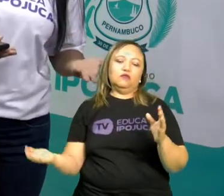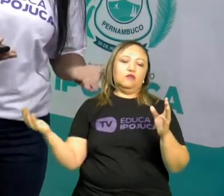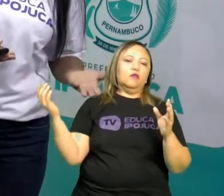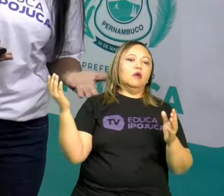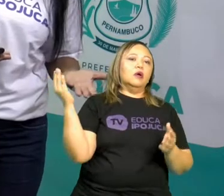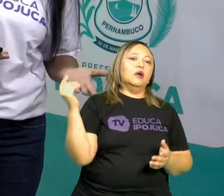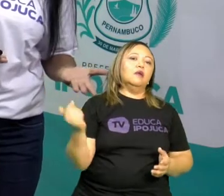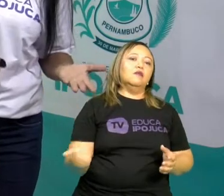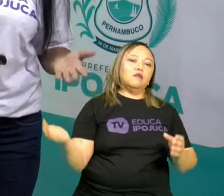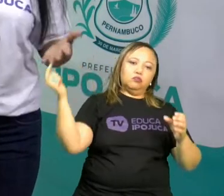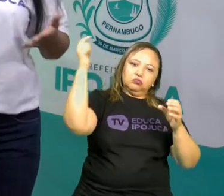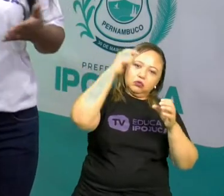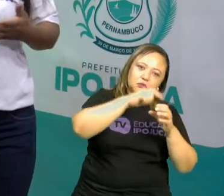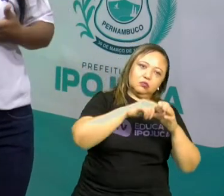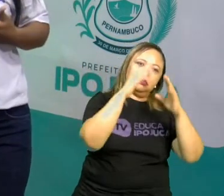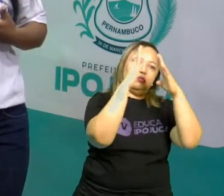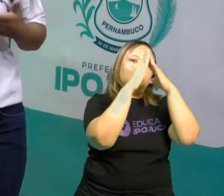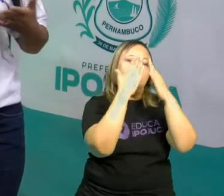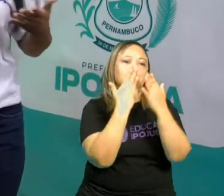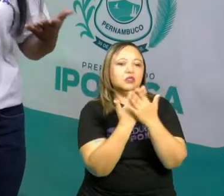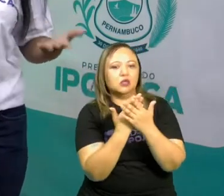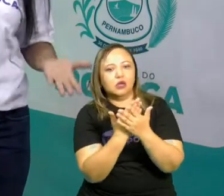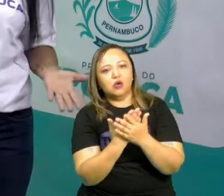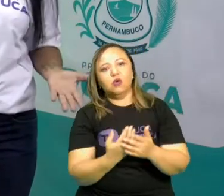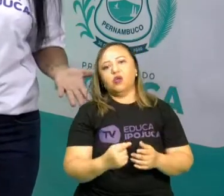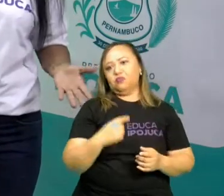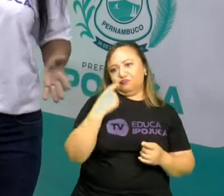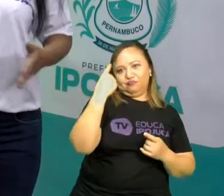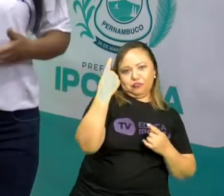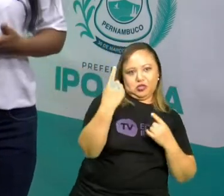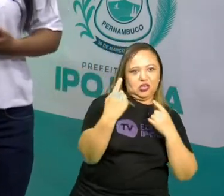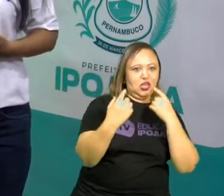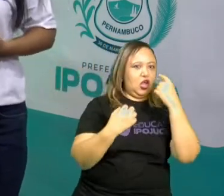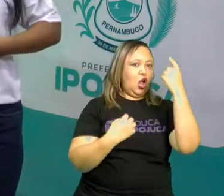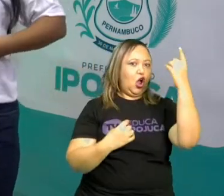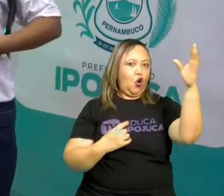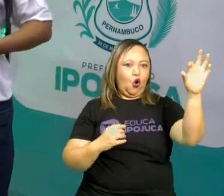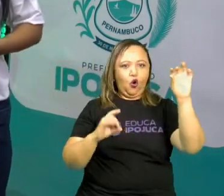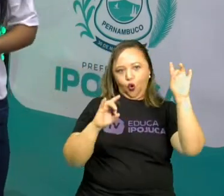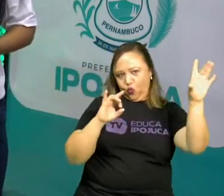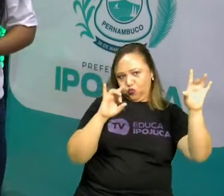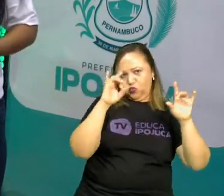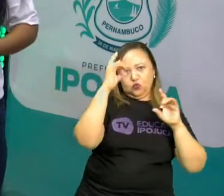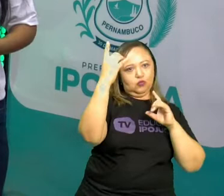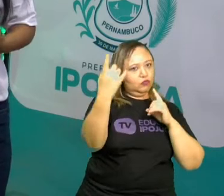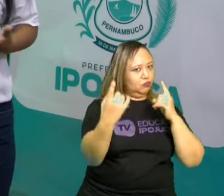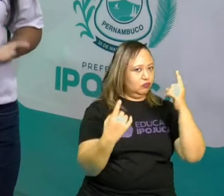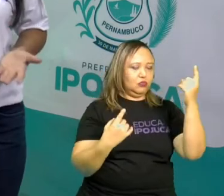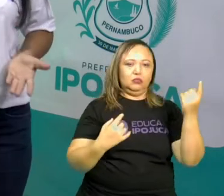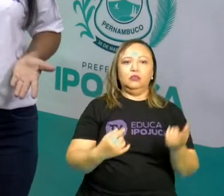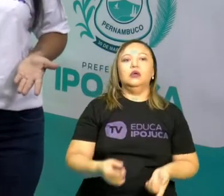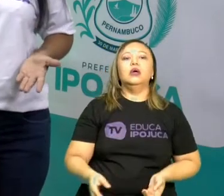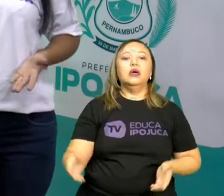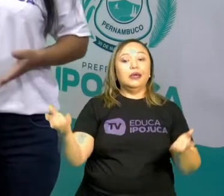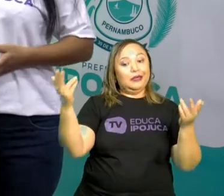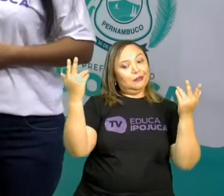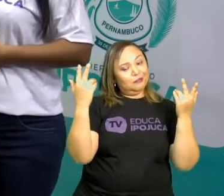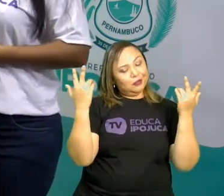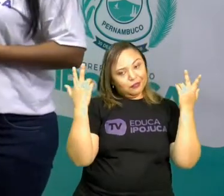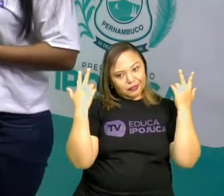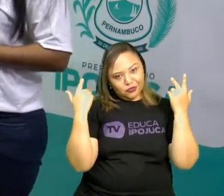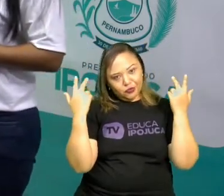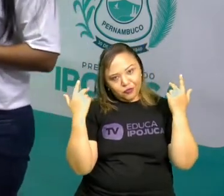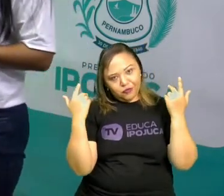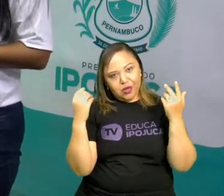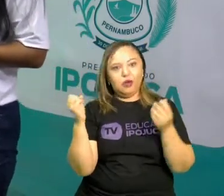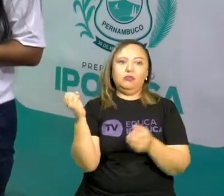escola alguns dias, né? Dia sim, dia não. E assim é o nosso novo normal. E para a